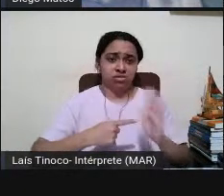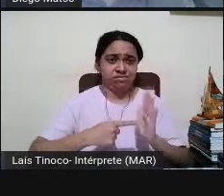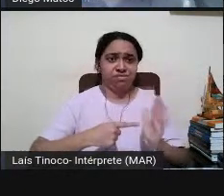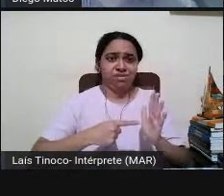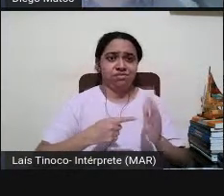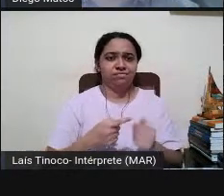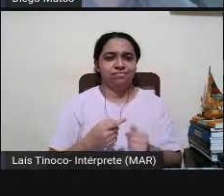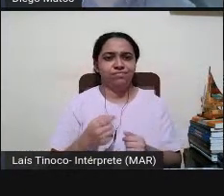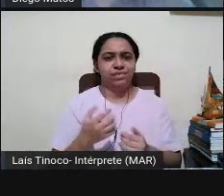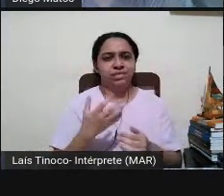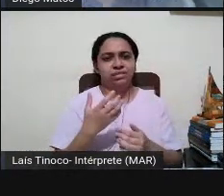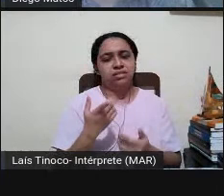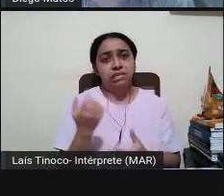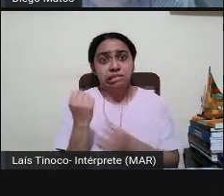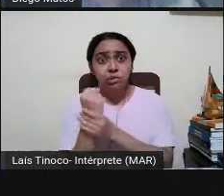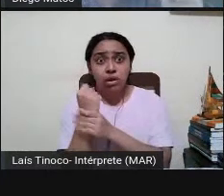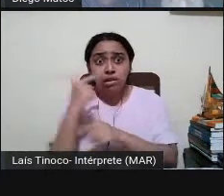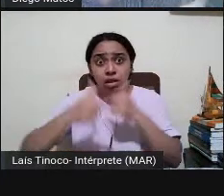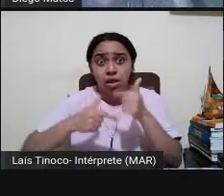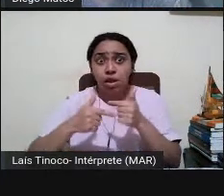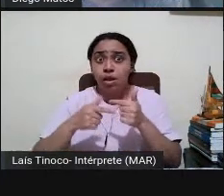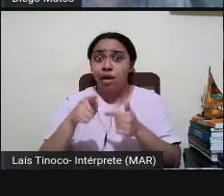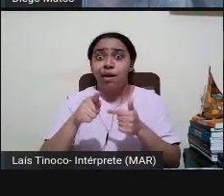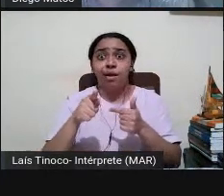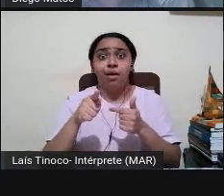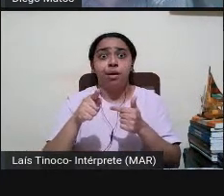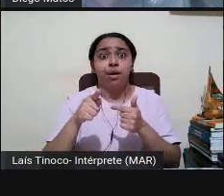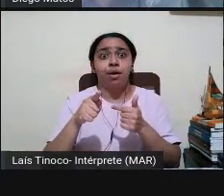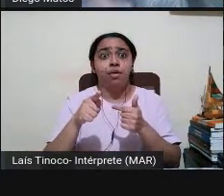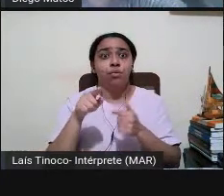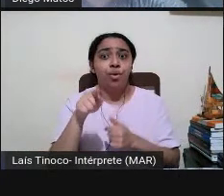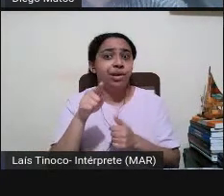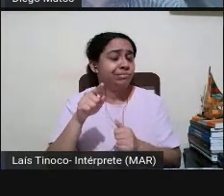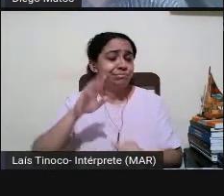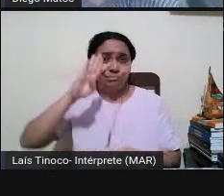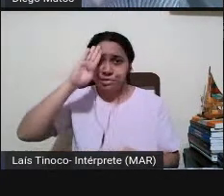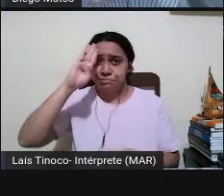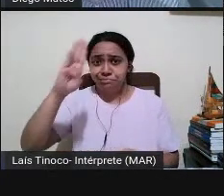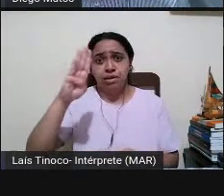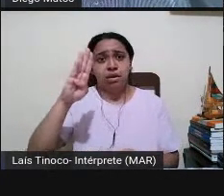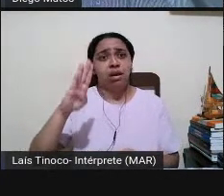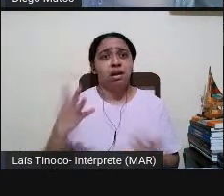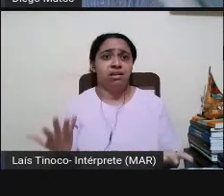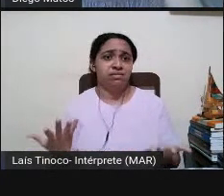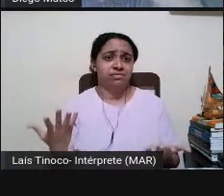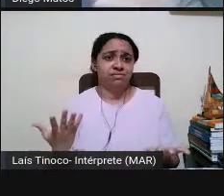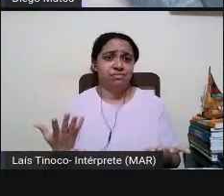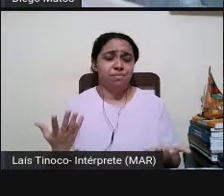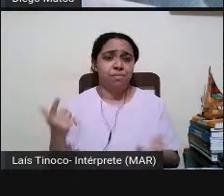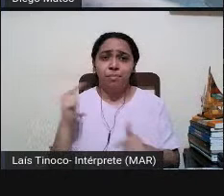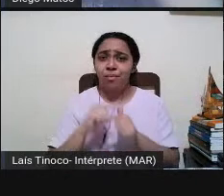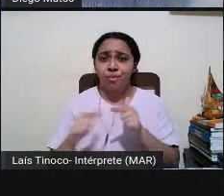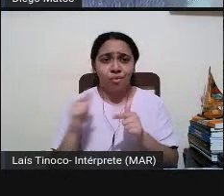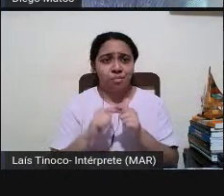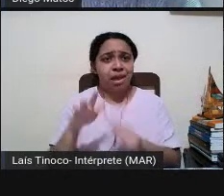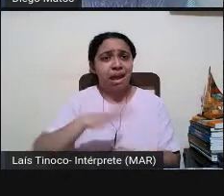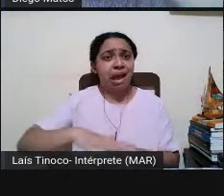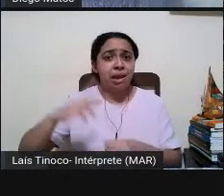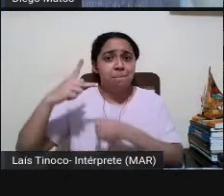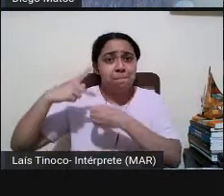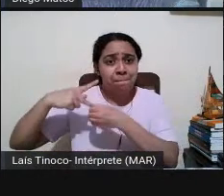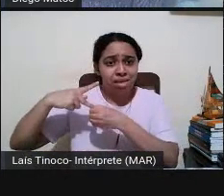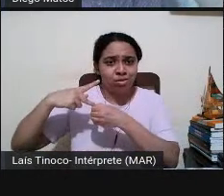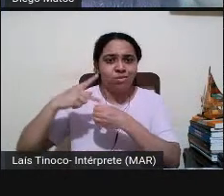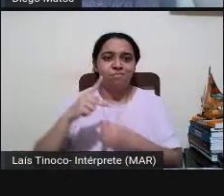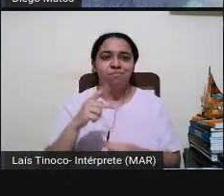você teve um dos maiores acidentes ambientais do mundo relacionado a petróleo e tem populações ali